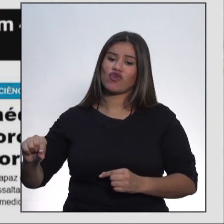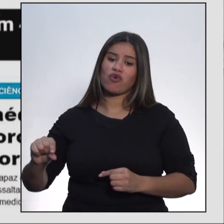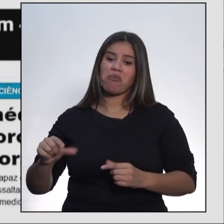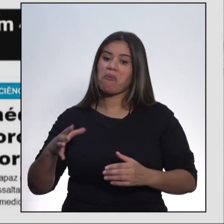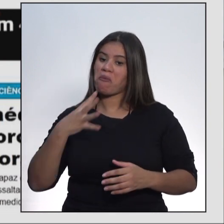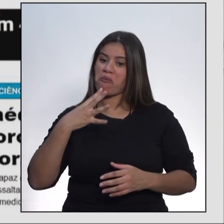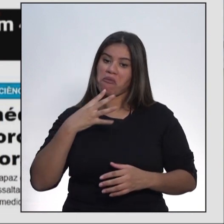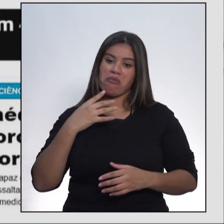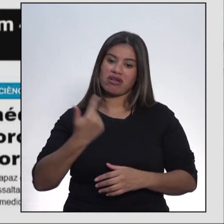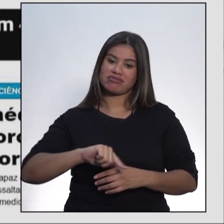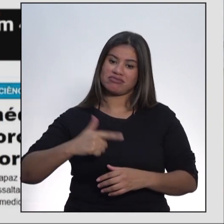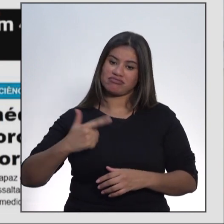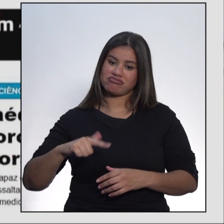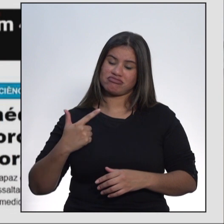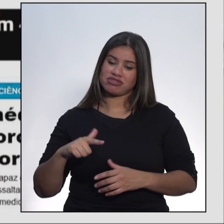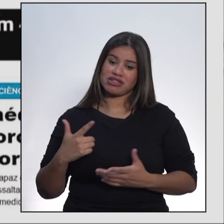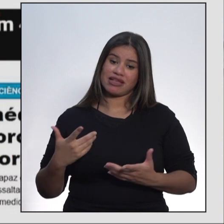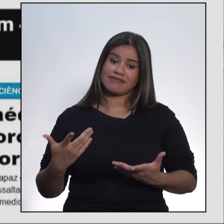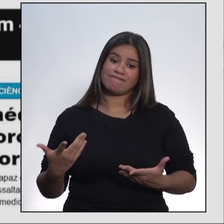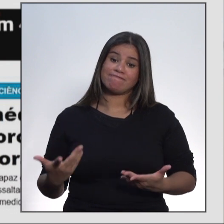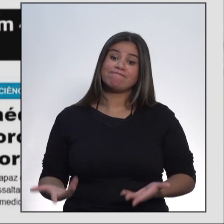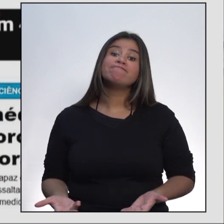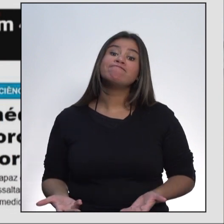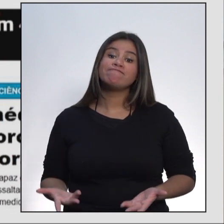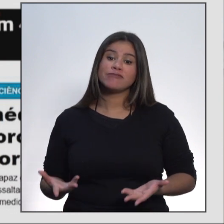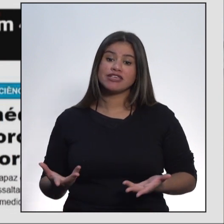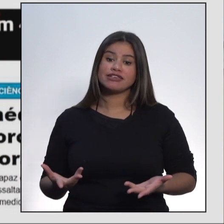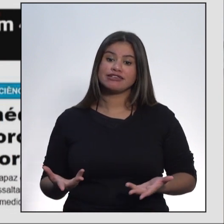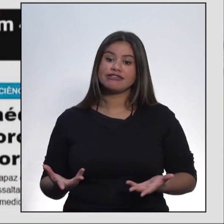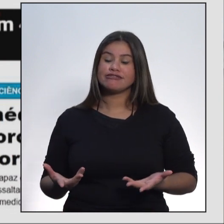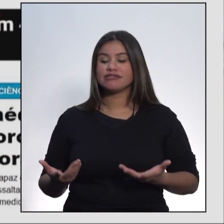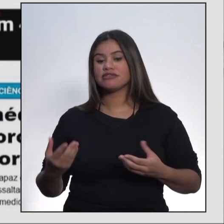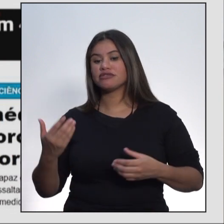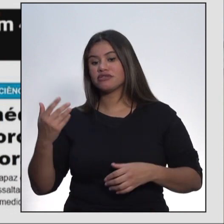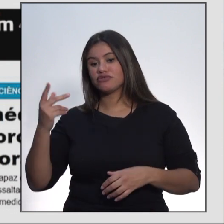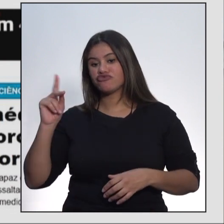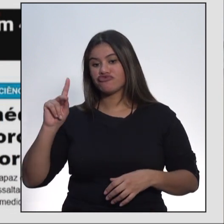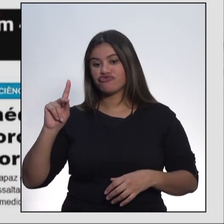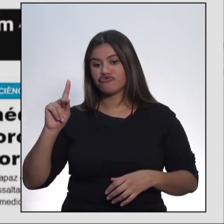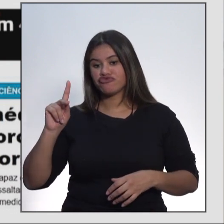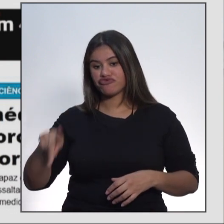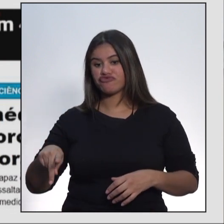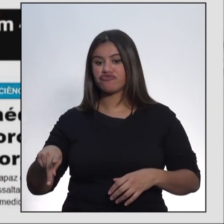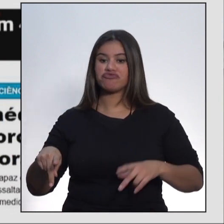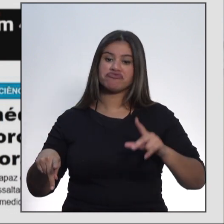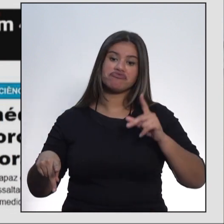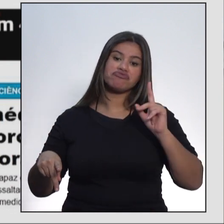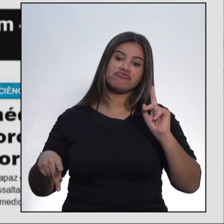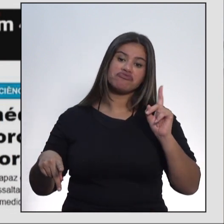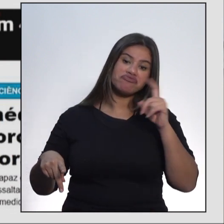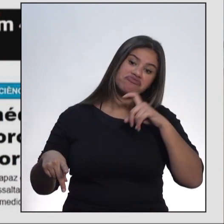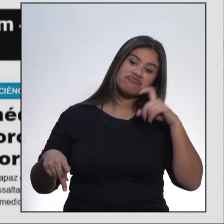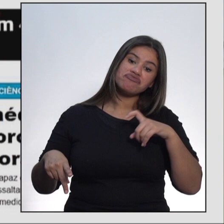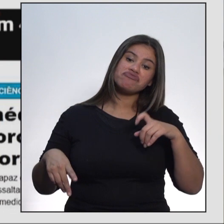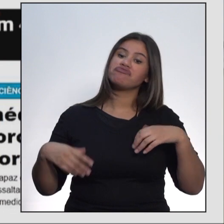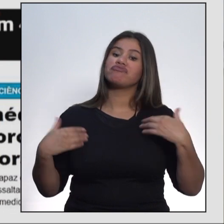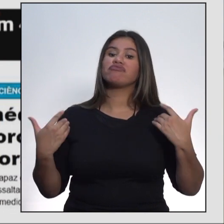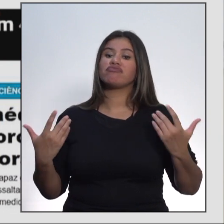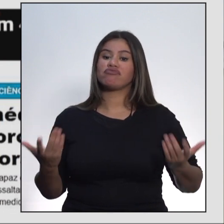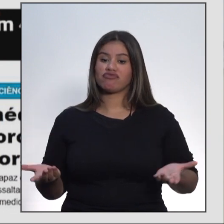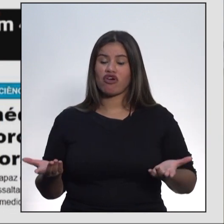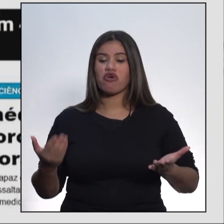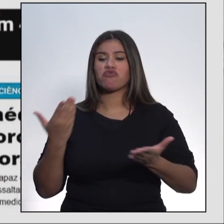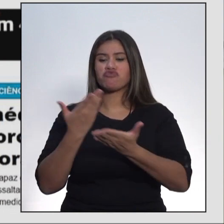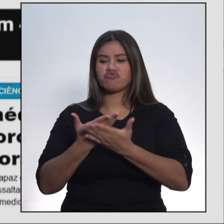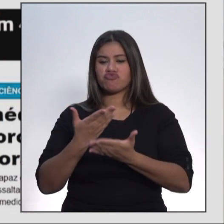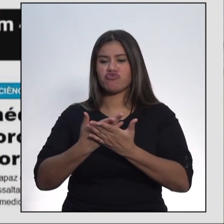desconhecida. Fato. Será que essa notícia realmente ela está comprovada? Realmente aconteceu esse